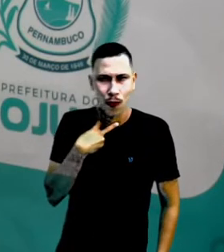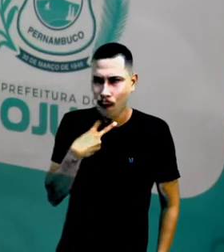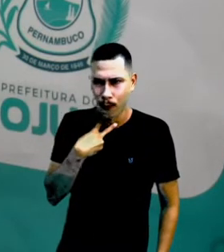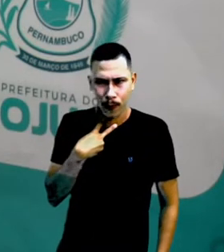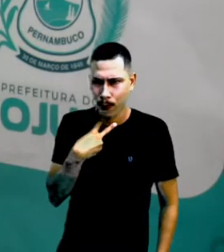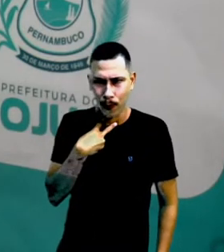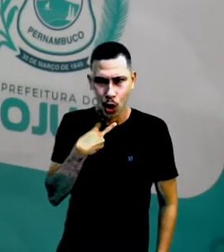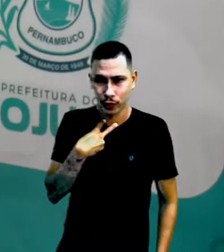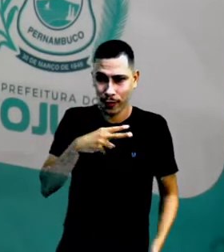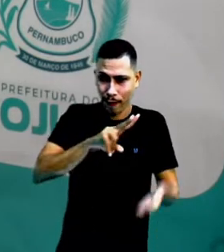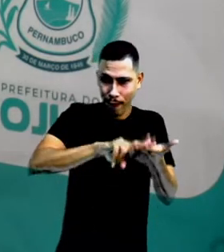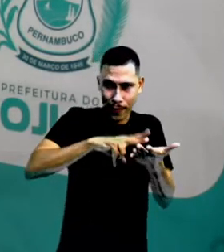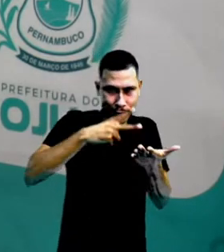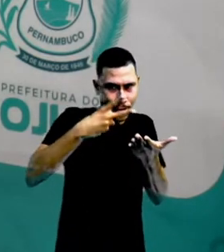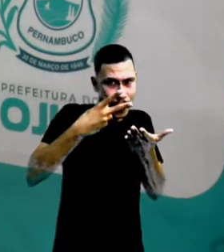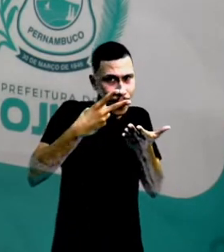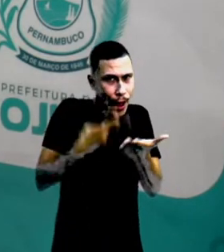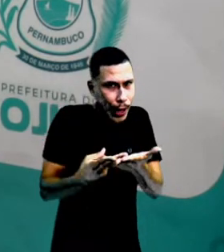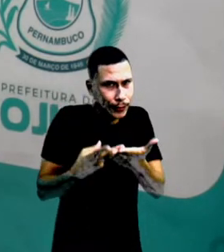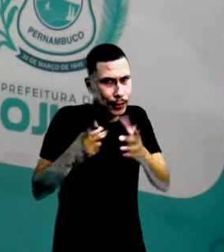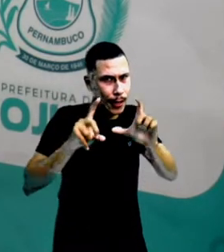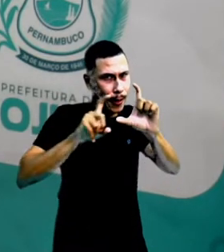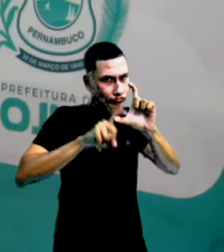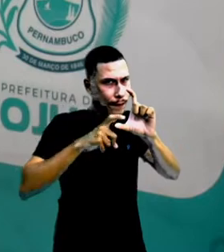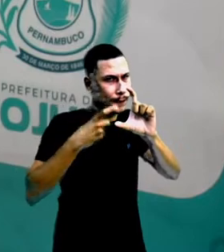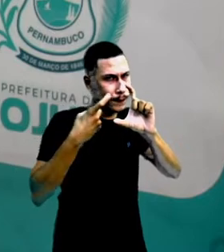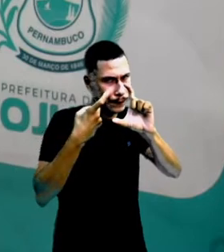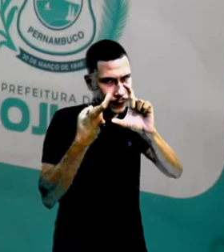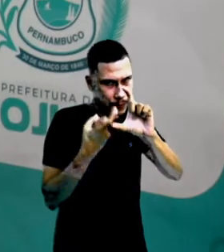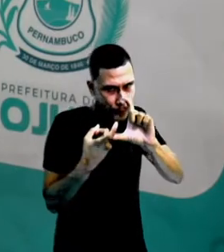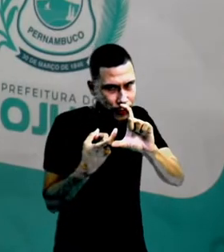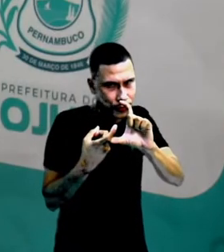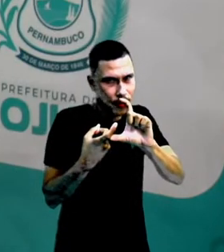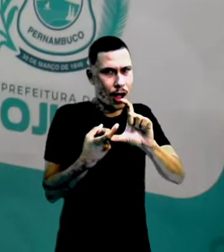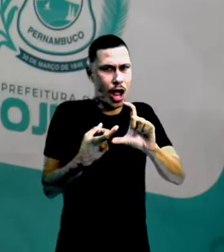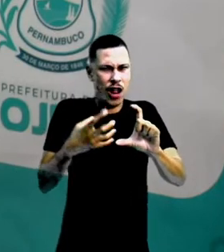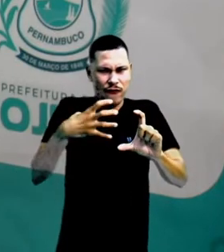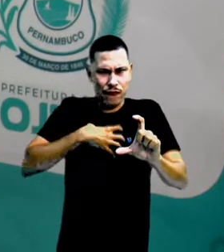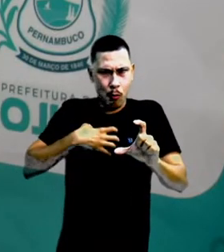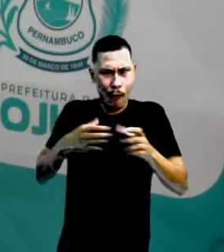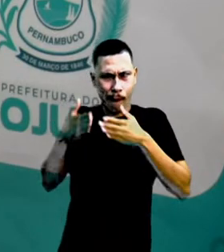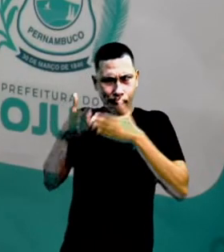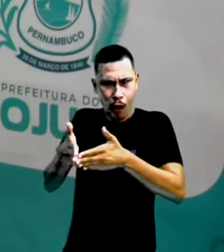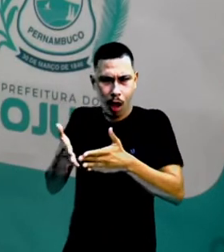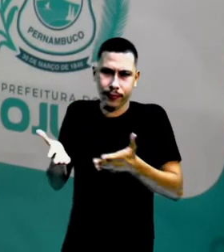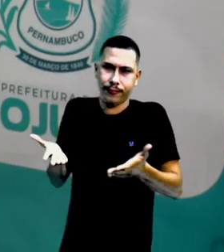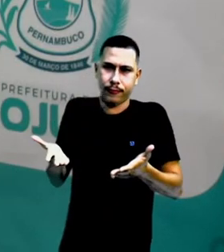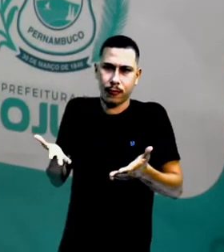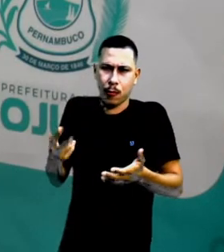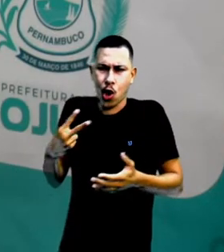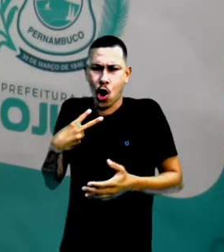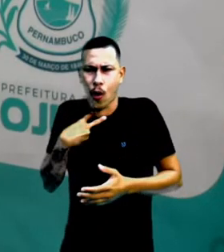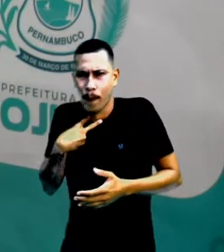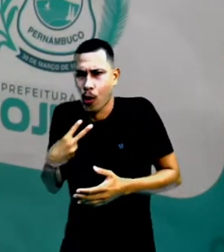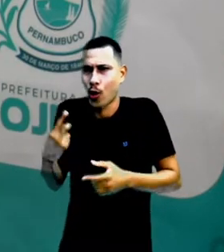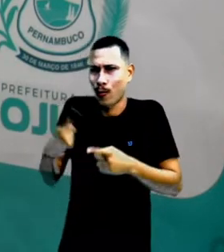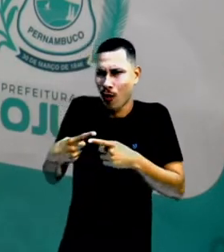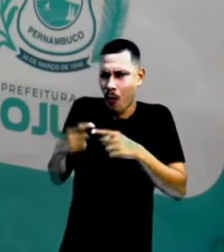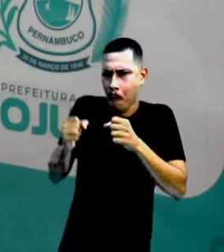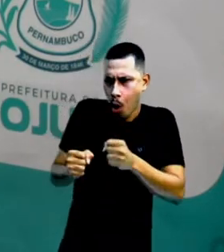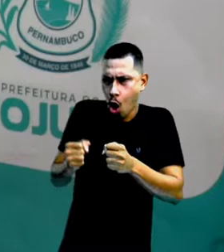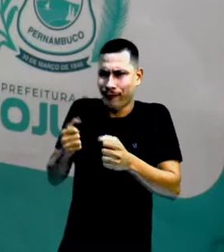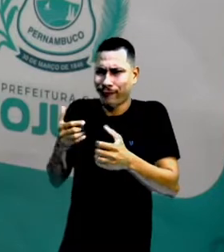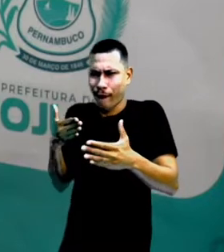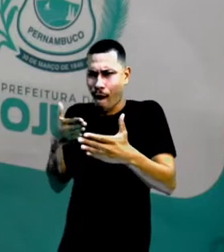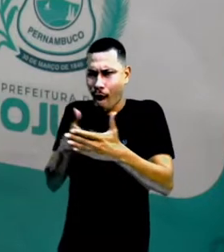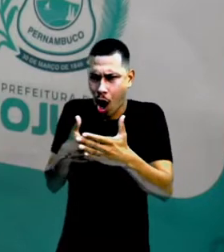nenhuma, traduzir uma expressão idiomática ao pé da letra, senão vai dar errado. Tranquilo? É quando eu digo em